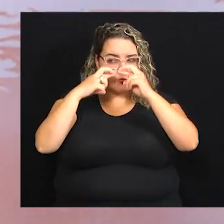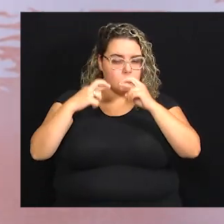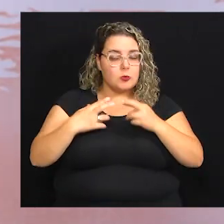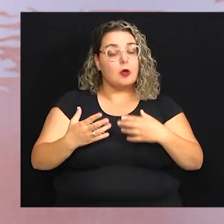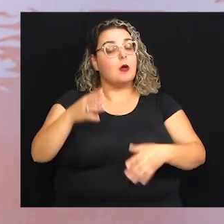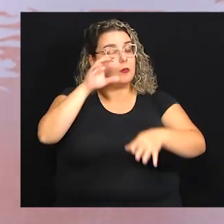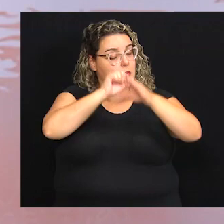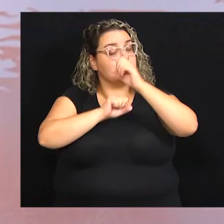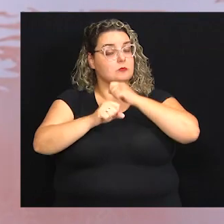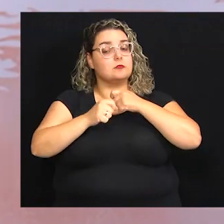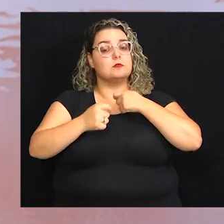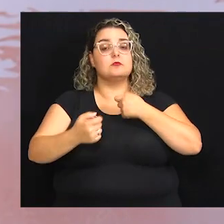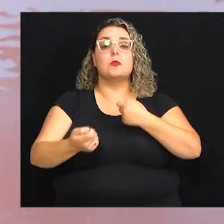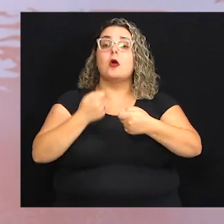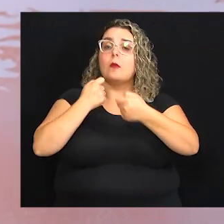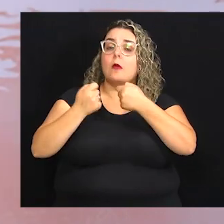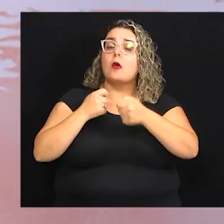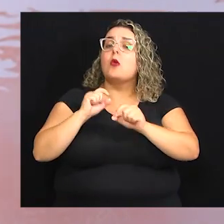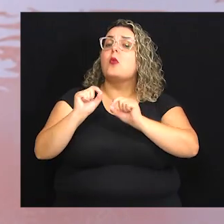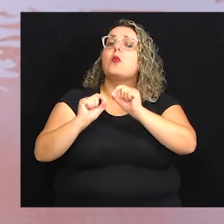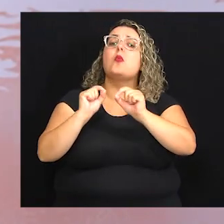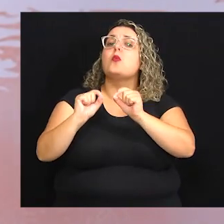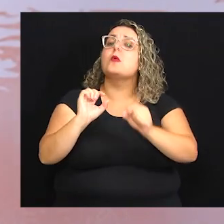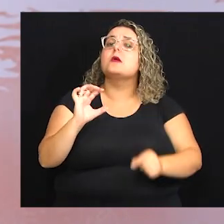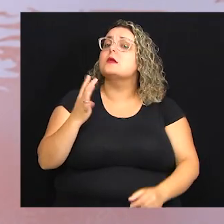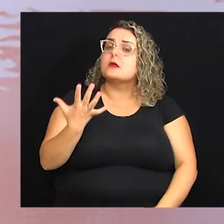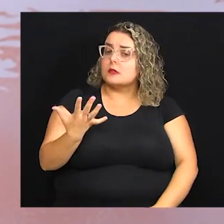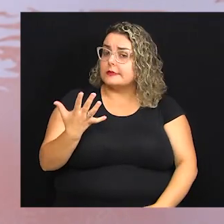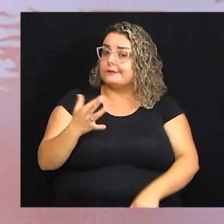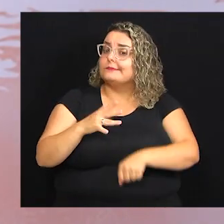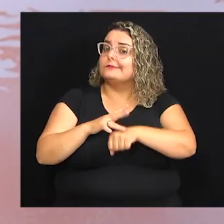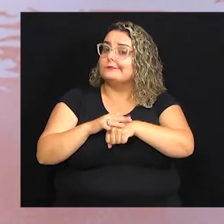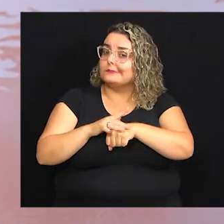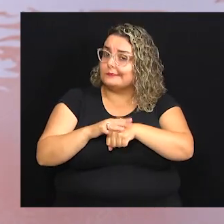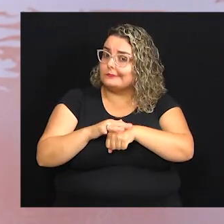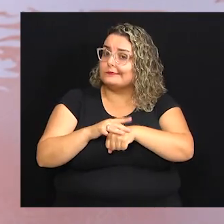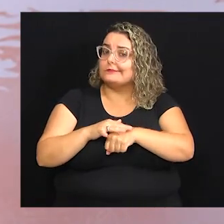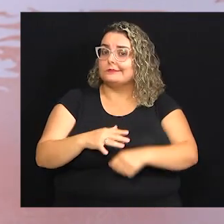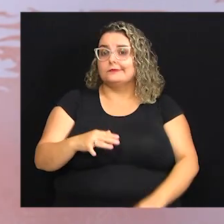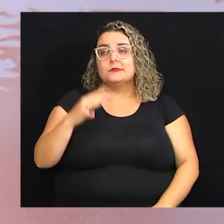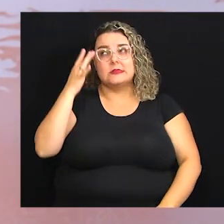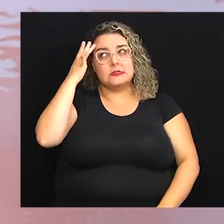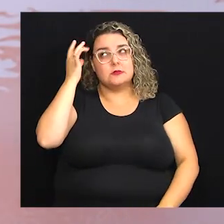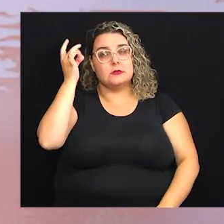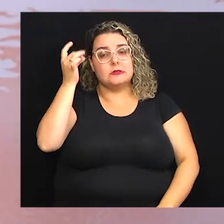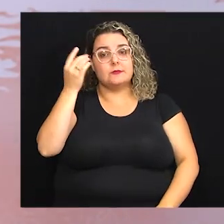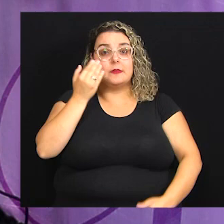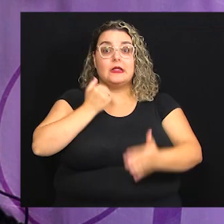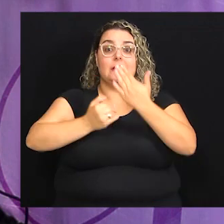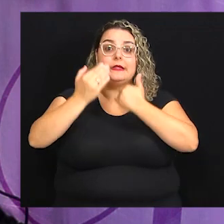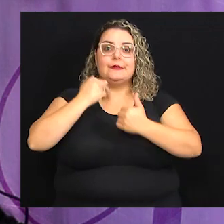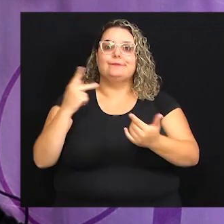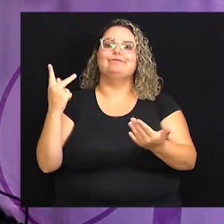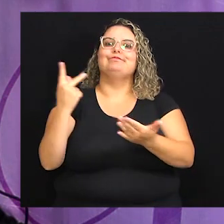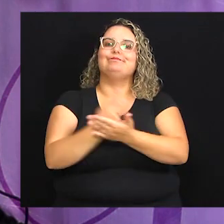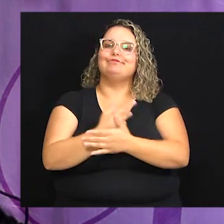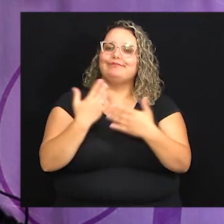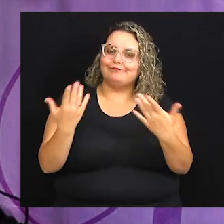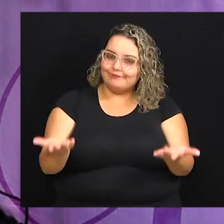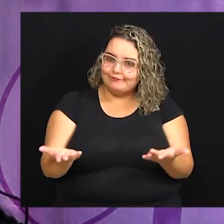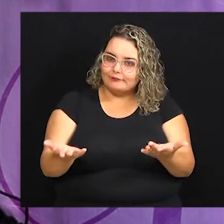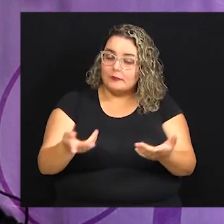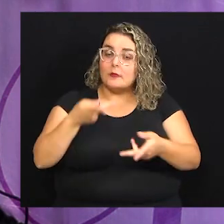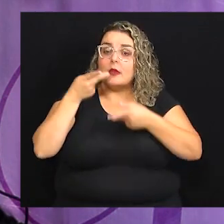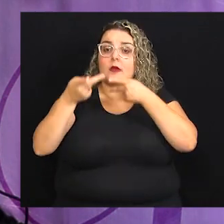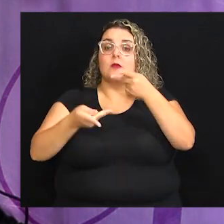isso aqui com a entrevista, o que está causando essa dor. E muitas vezes a gente está, comendo errado.